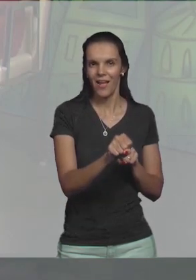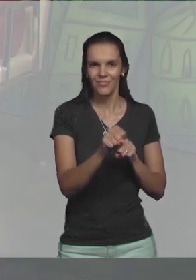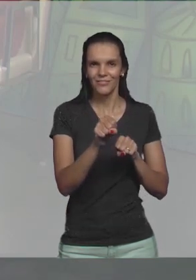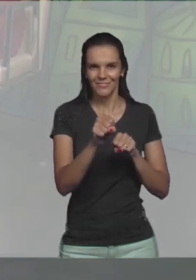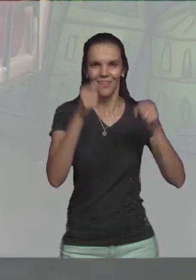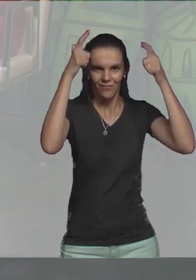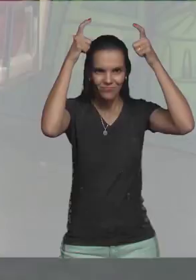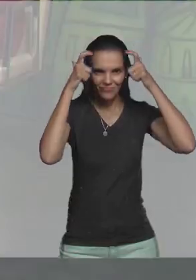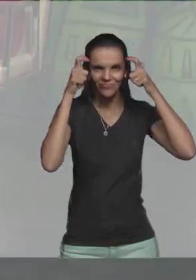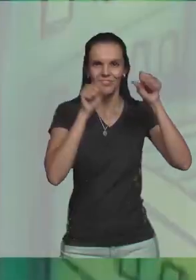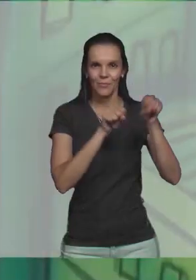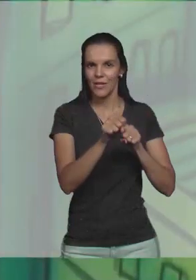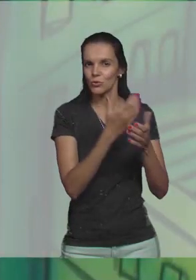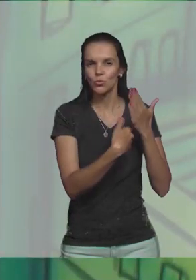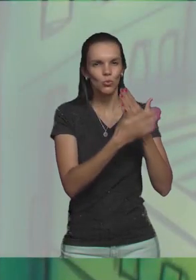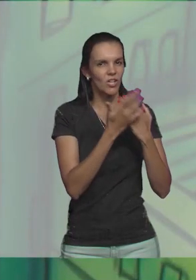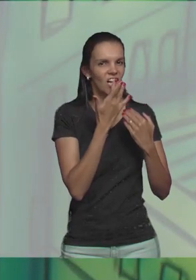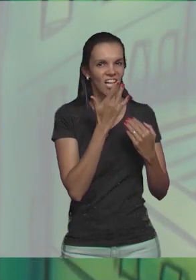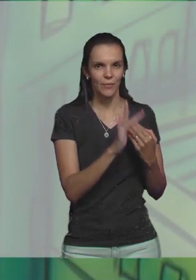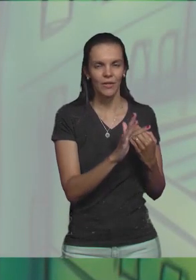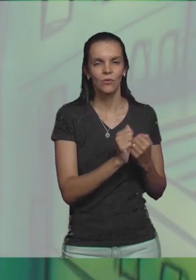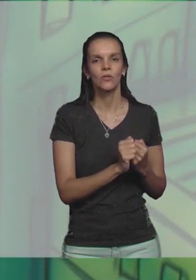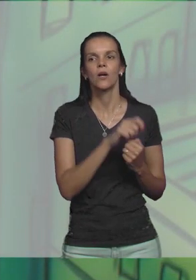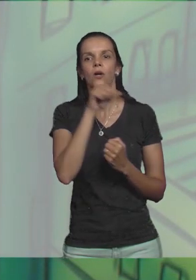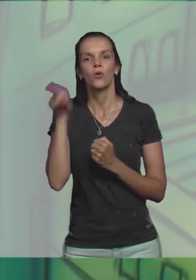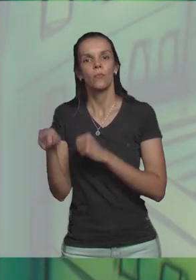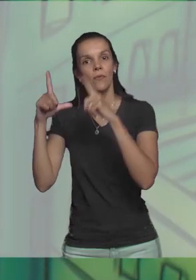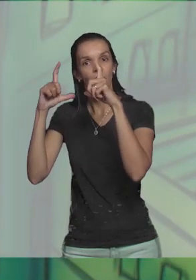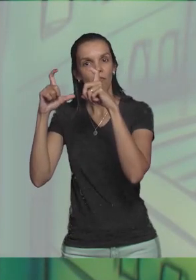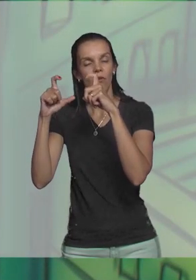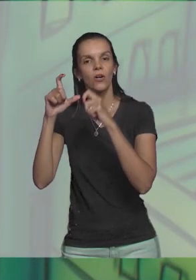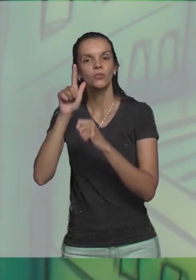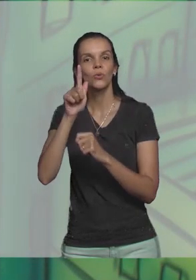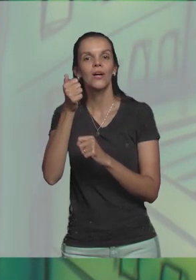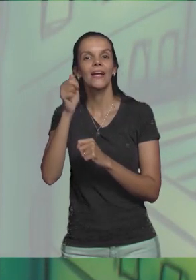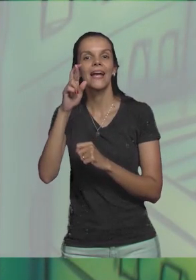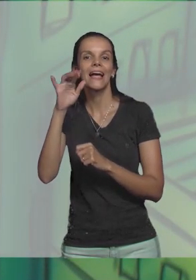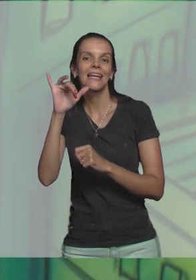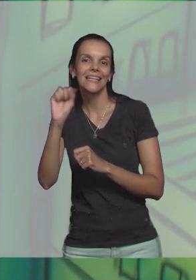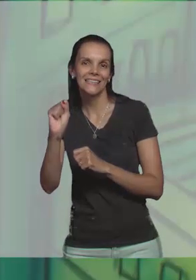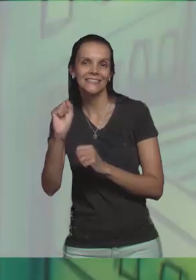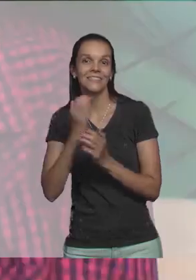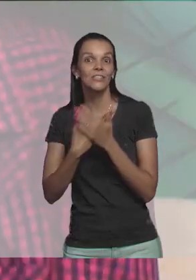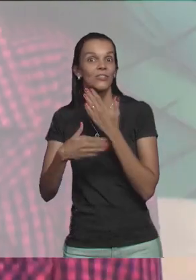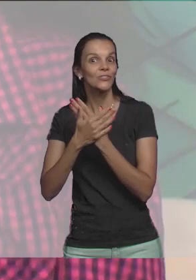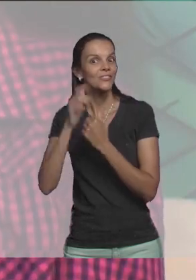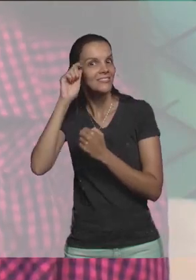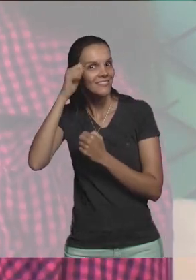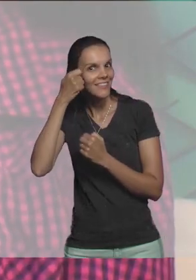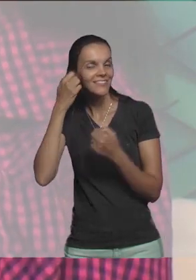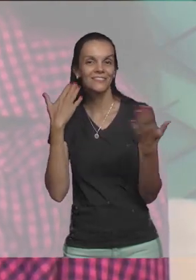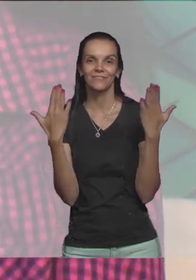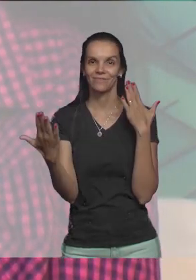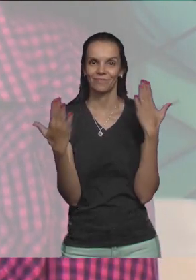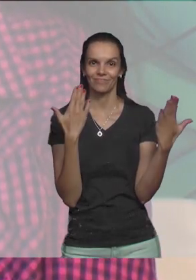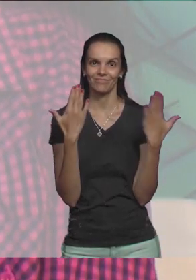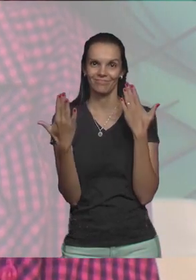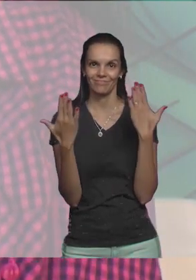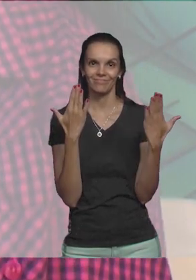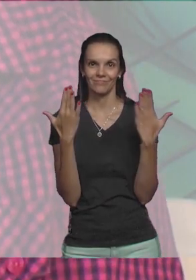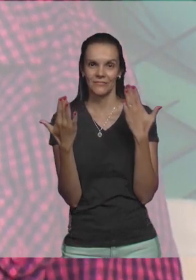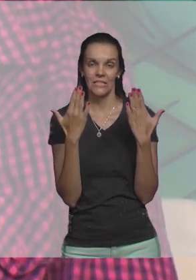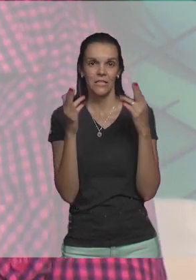em medicina, todos brancos, e uma foto de garis, todos negros, né? E ele queria fazer uma